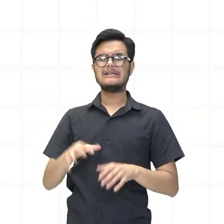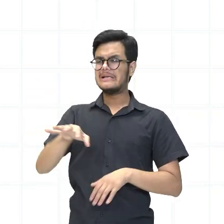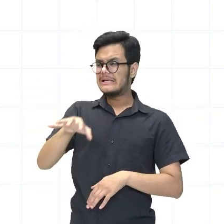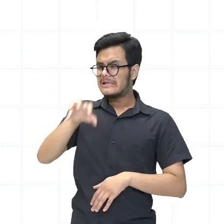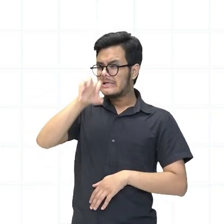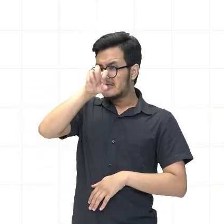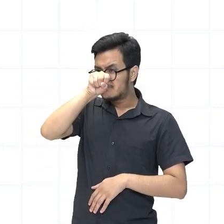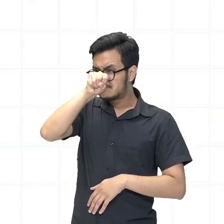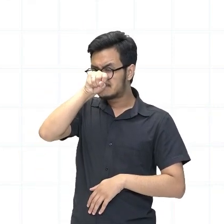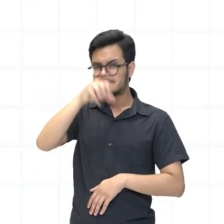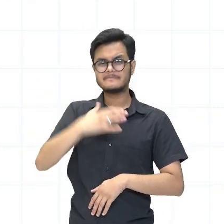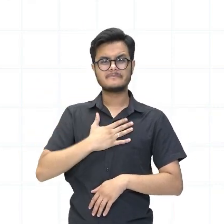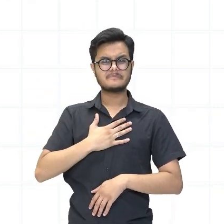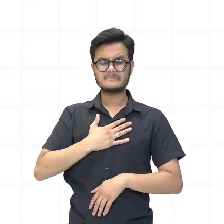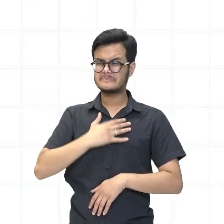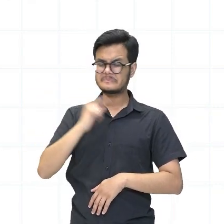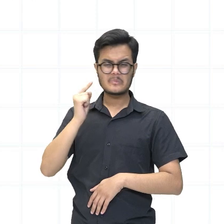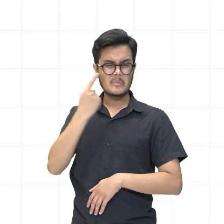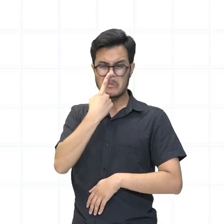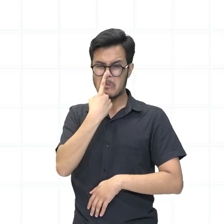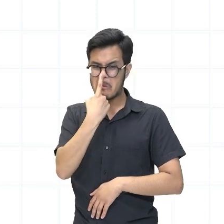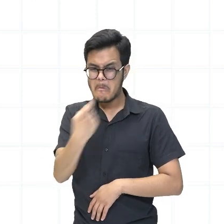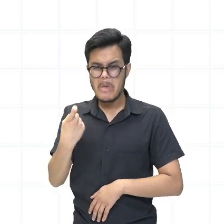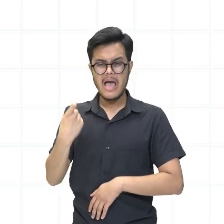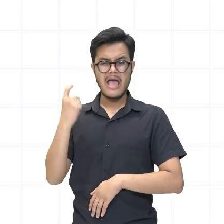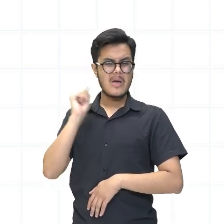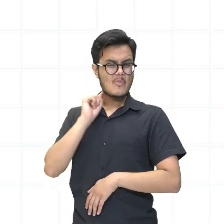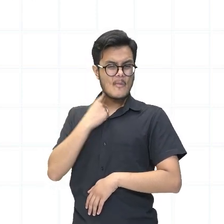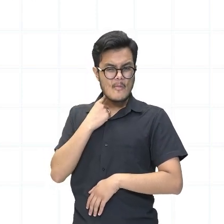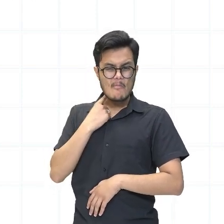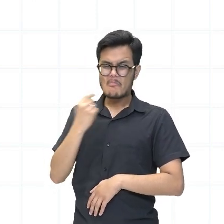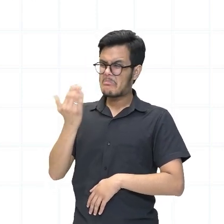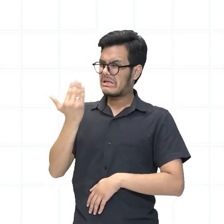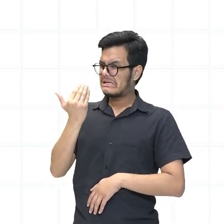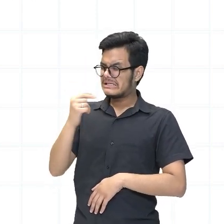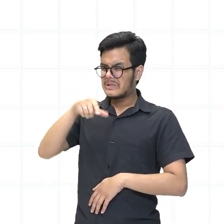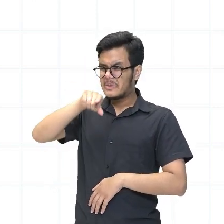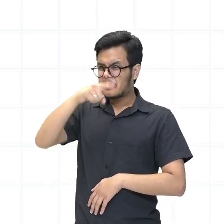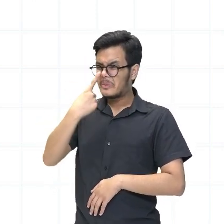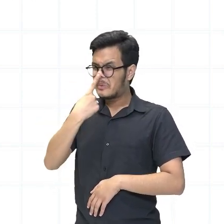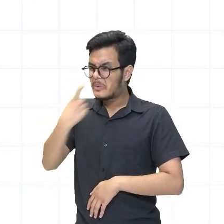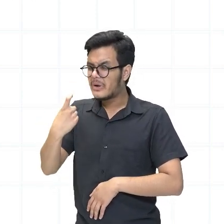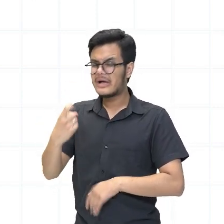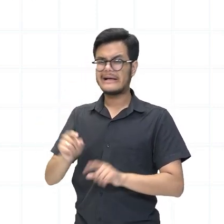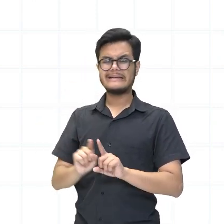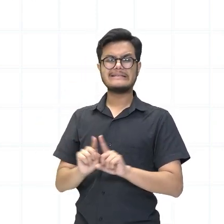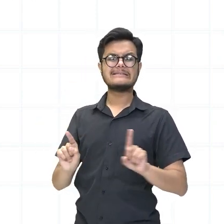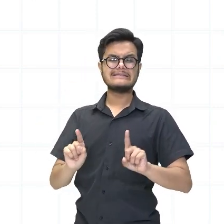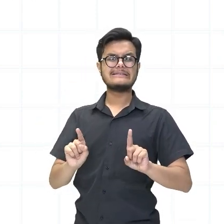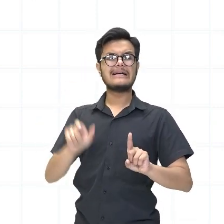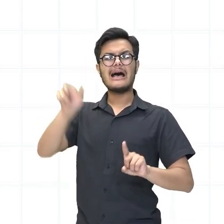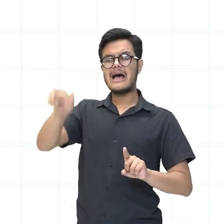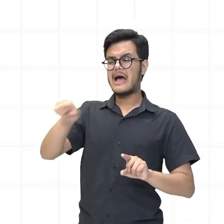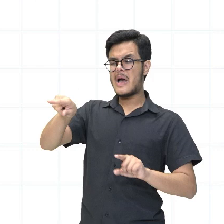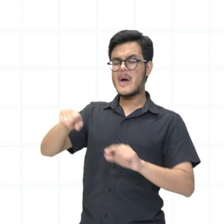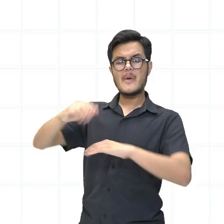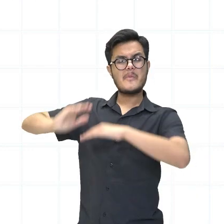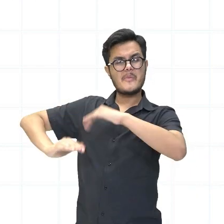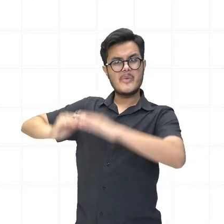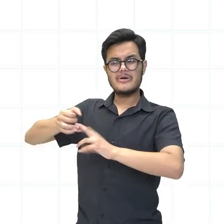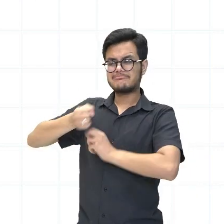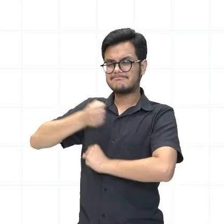do esgoto é muito forte, um fedor insuportável, detalha a faxineira Marlene